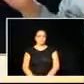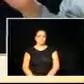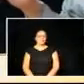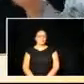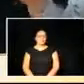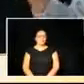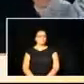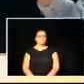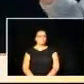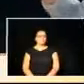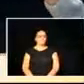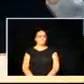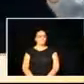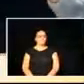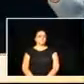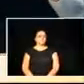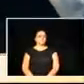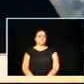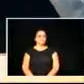nada.